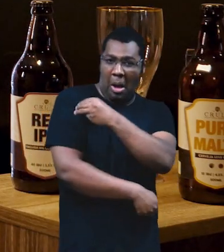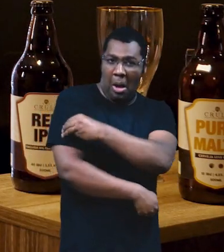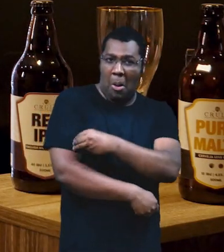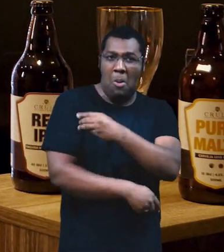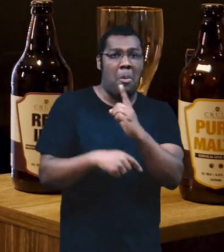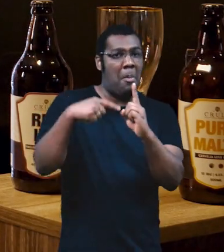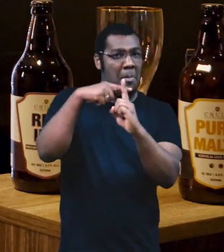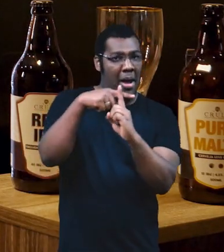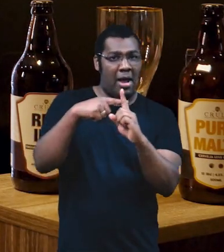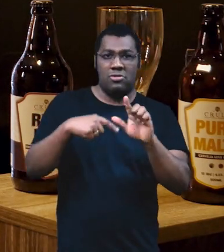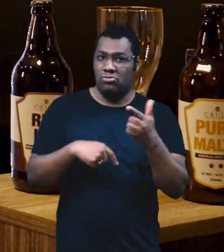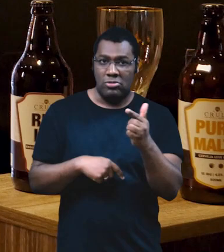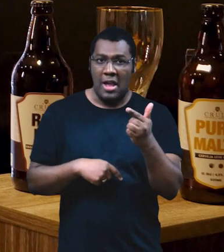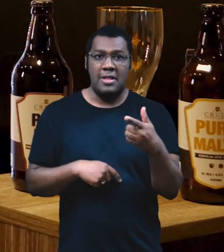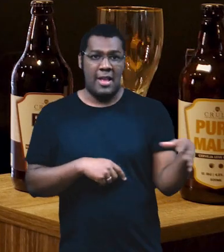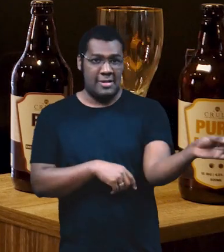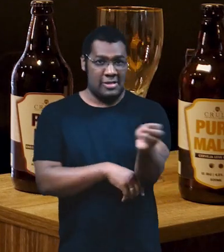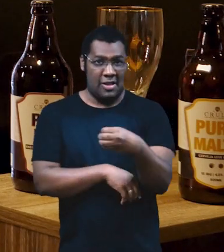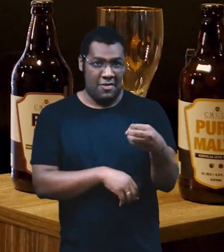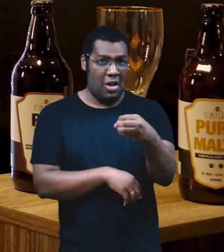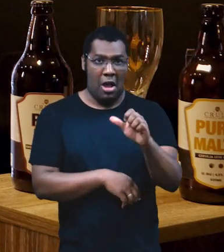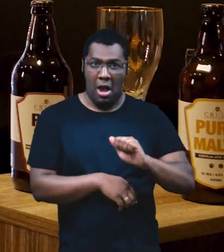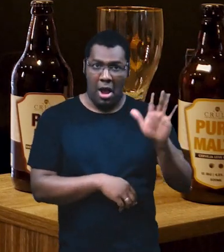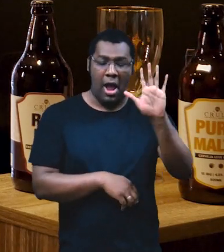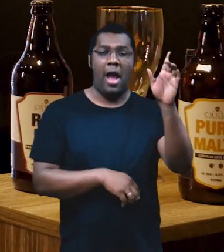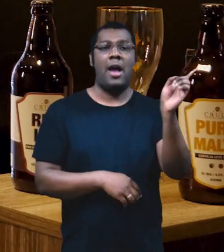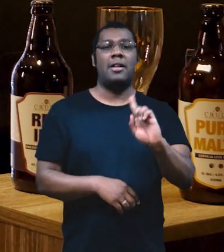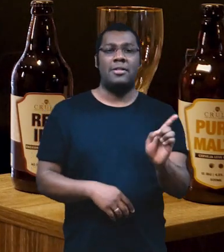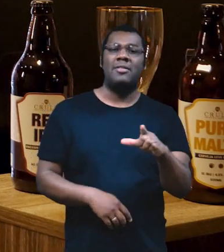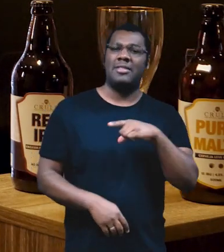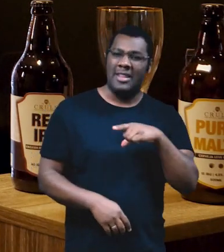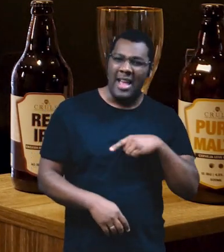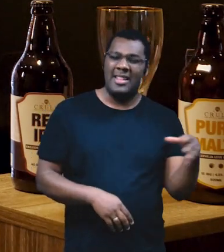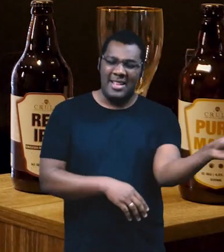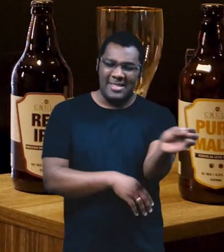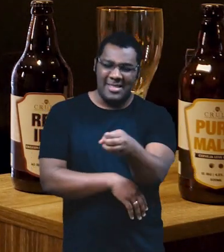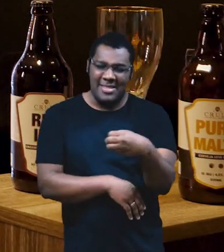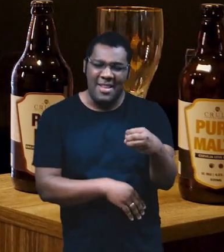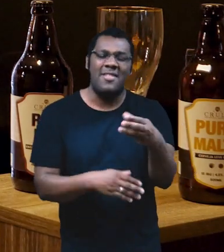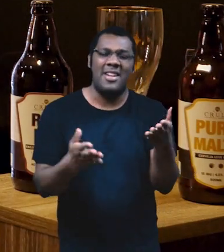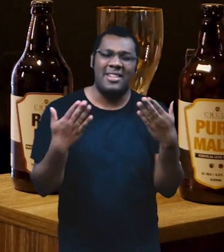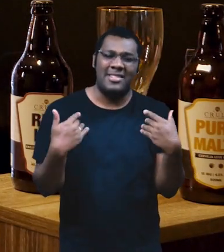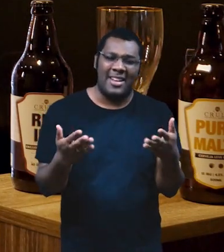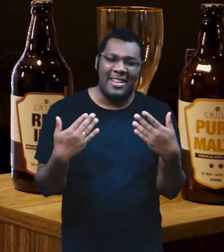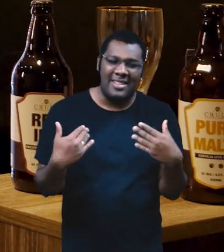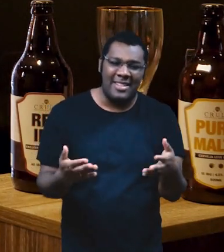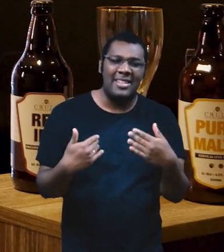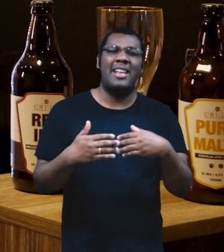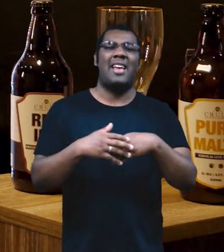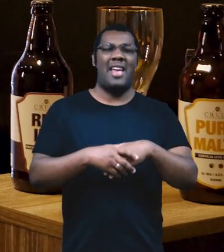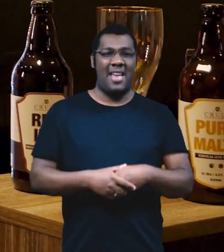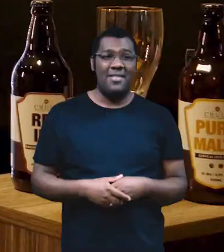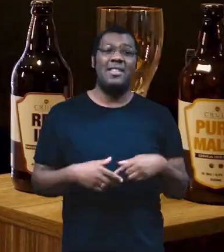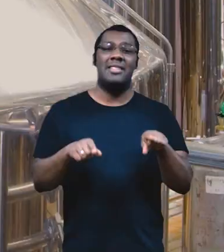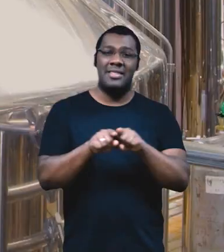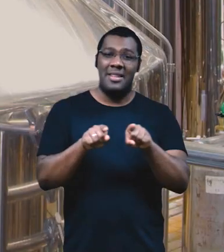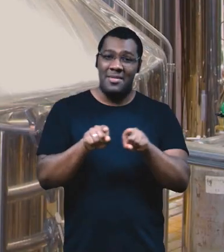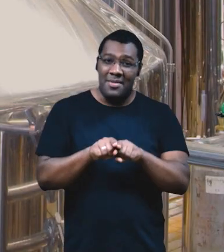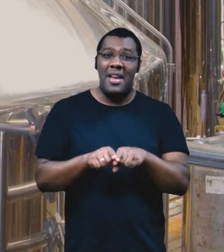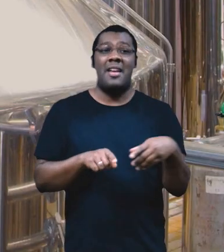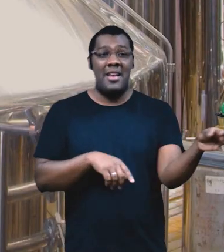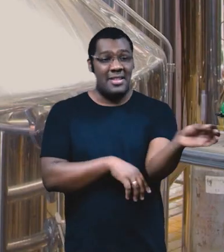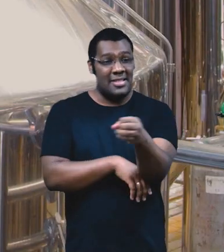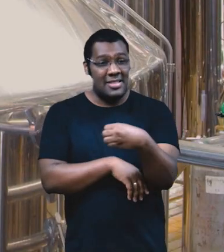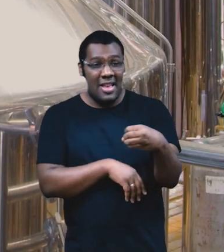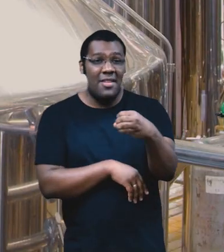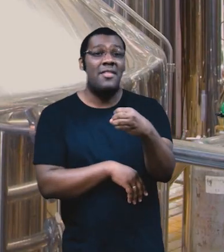cerveja artesanal ela pode ser desde a mais suave, mais leve de entrada, passando pelas frutadas e chegando até sim as mais amargas, as mais alcoólicas. O IFB